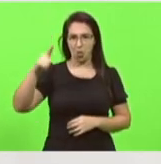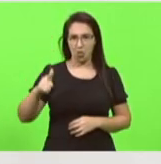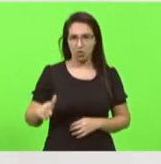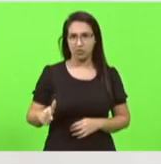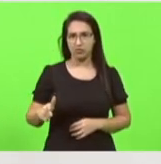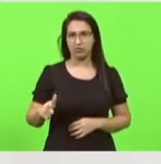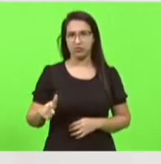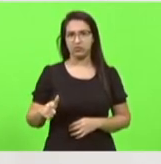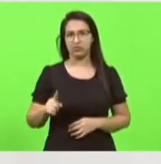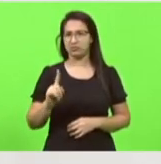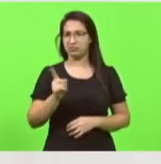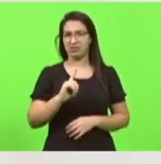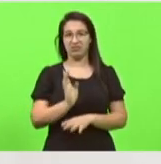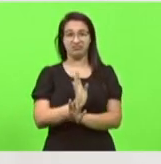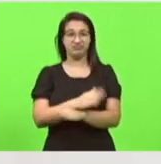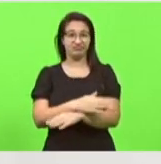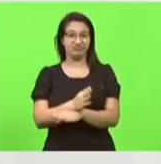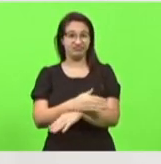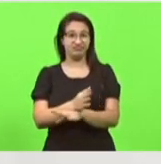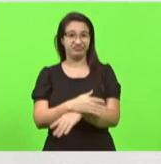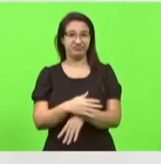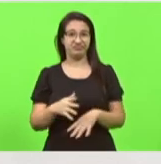mein Gott.